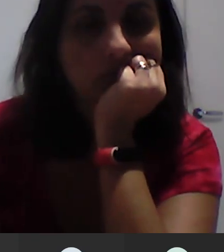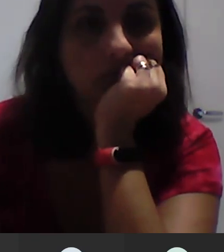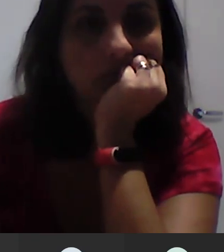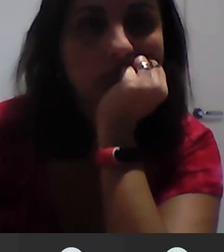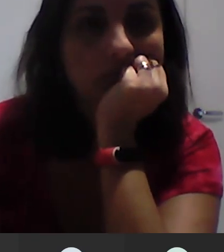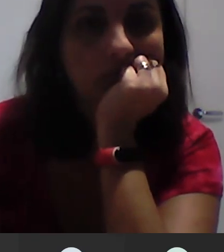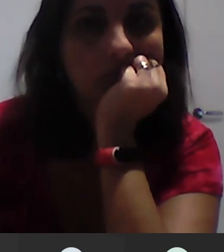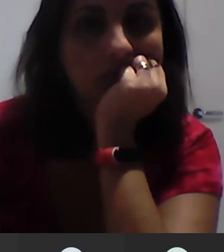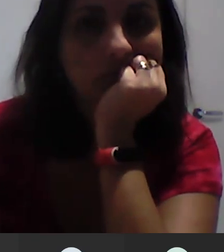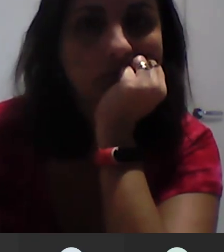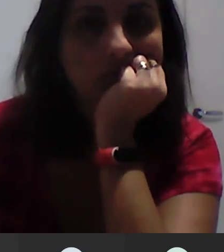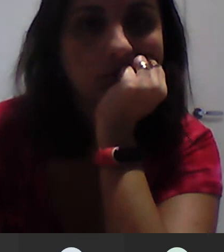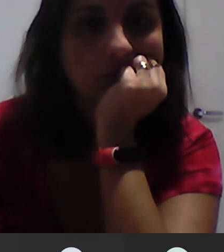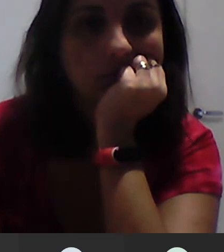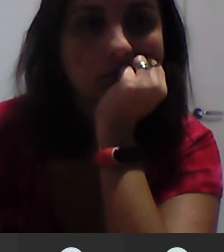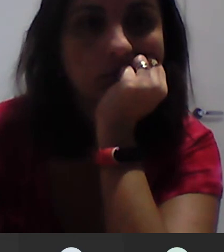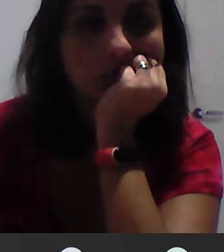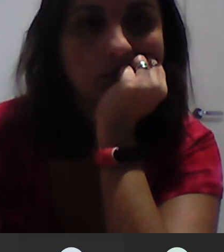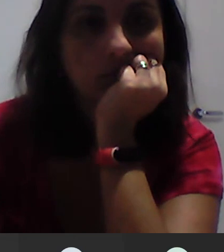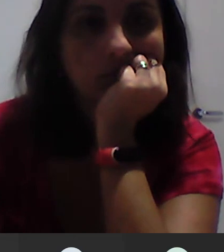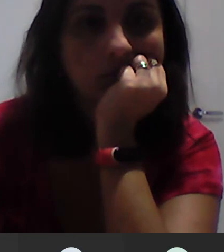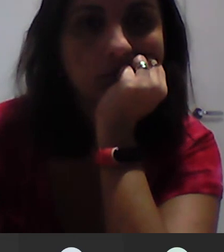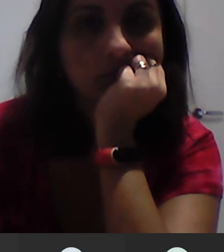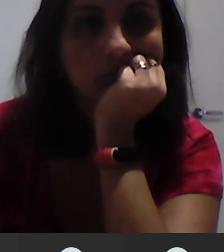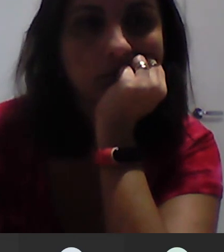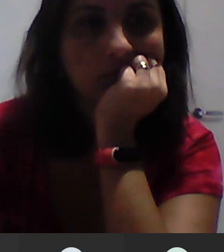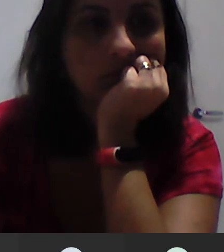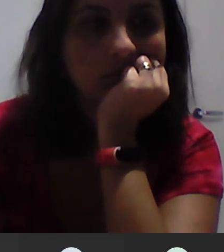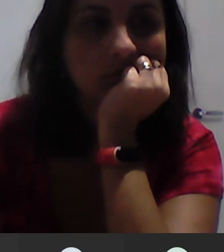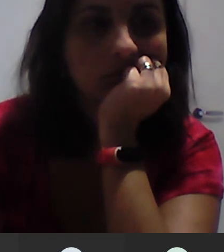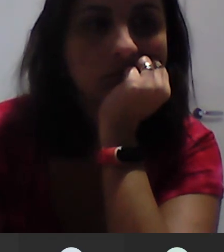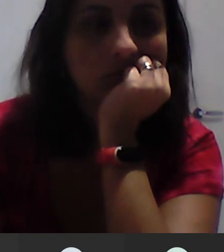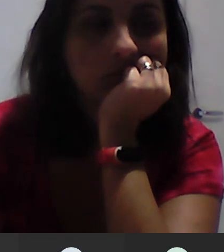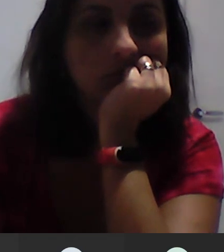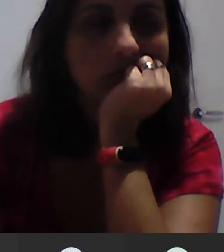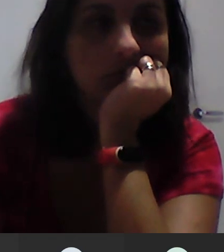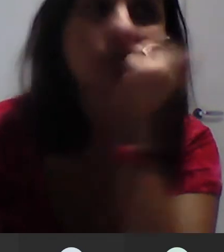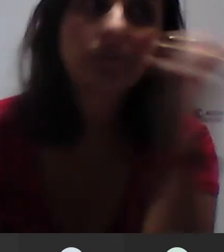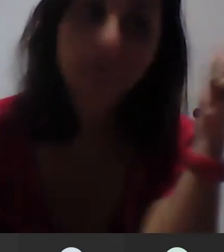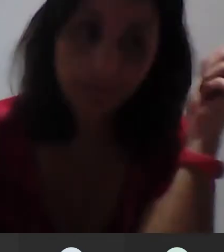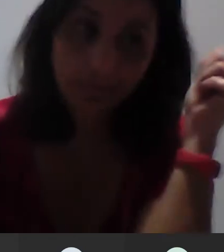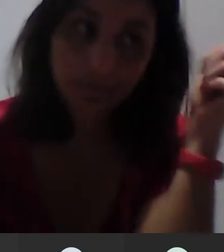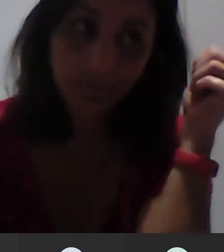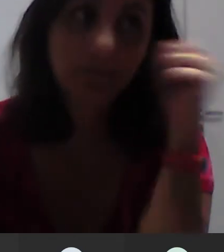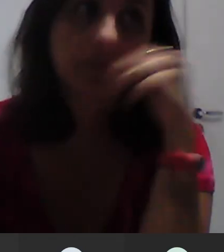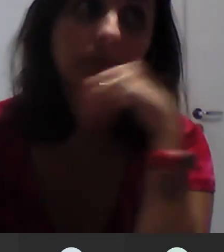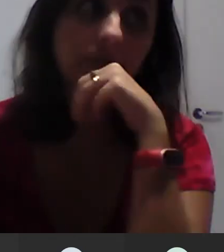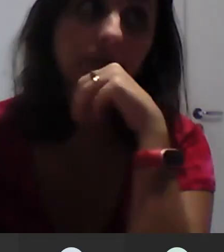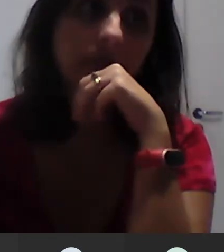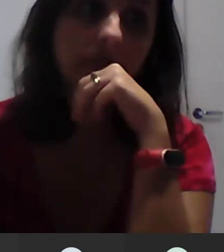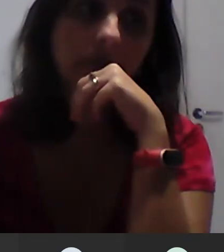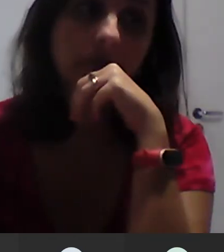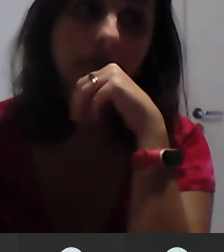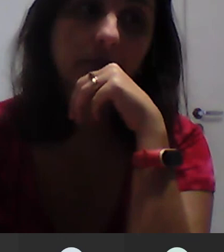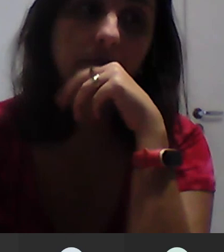alguma dúvida, algum comentário que vocês queriam fazer, querem fazer?